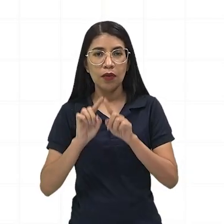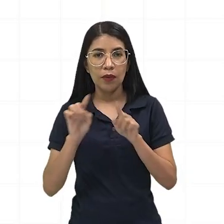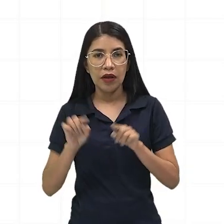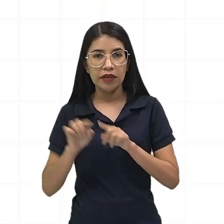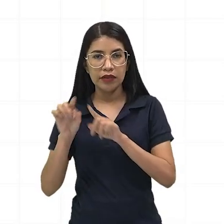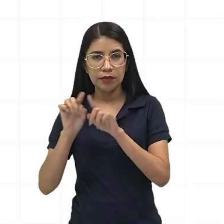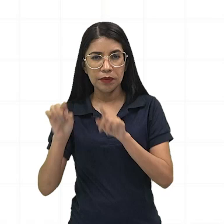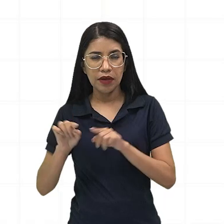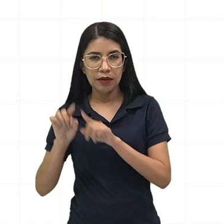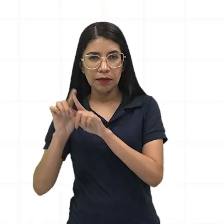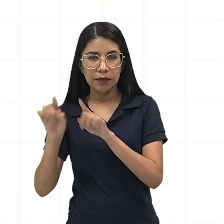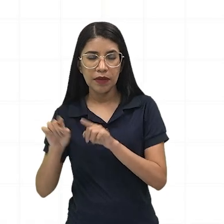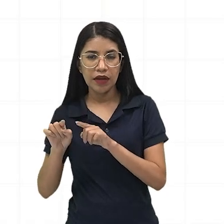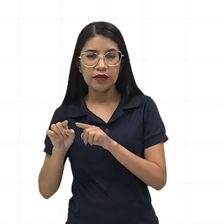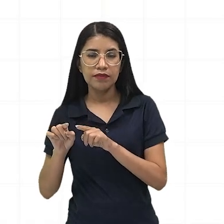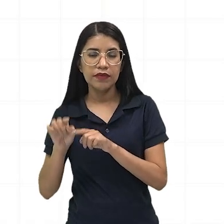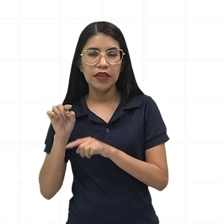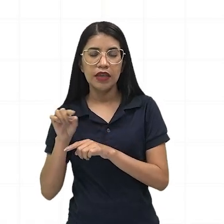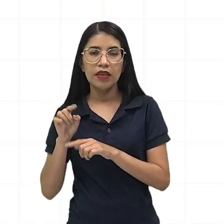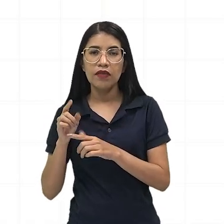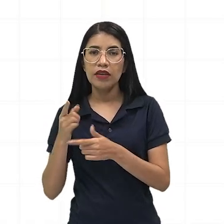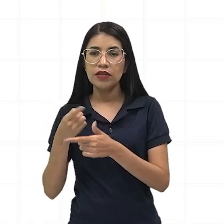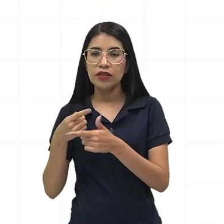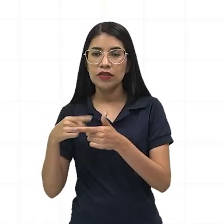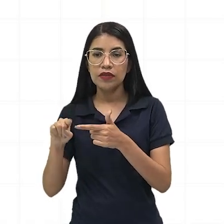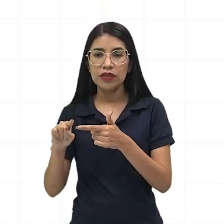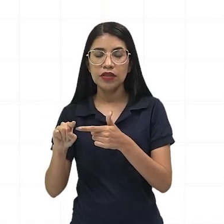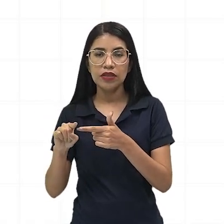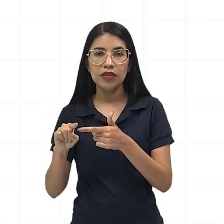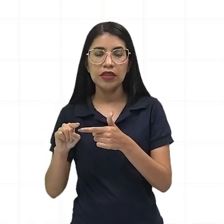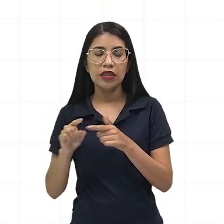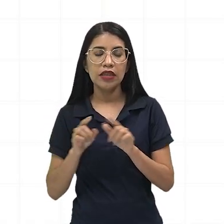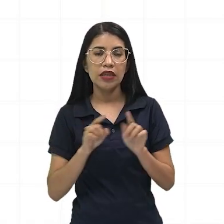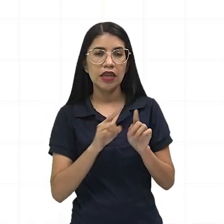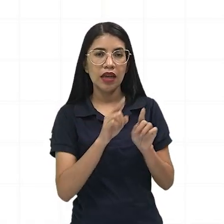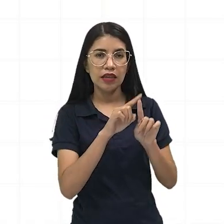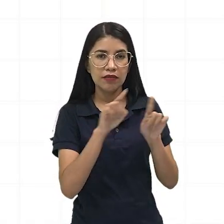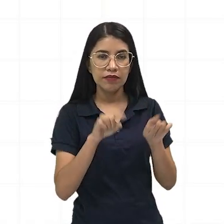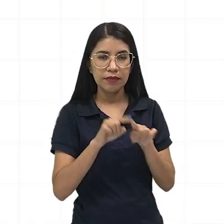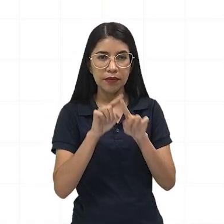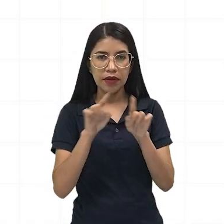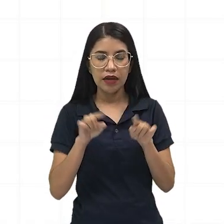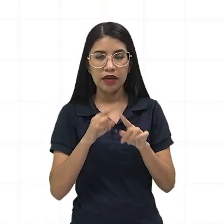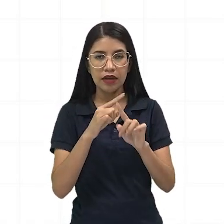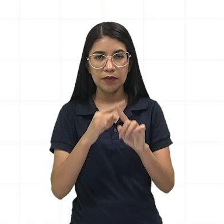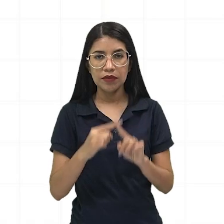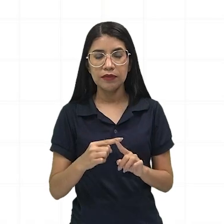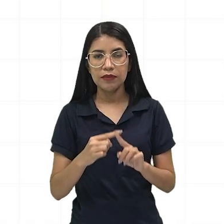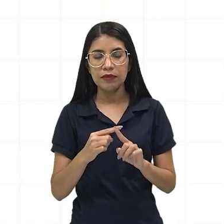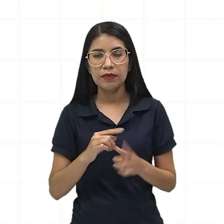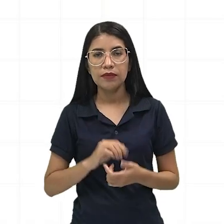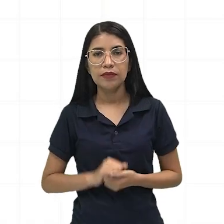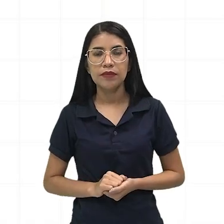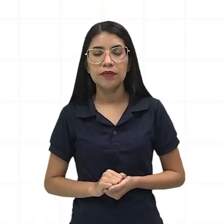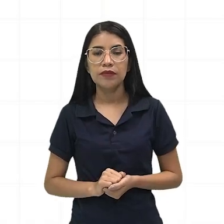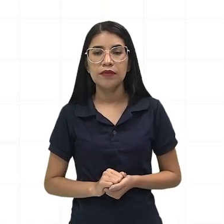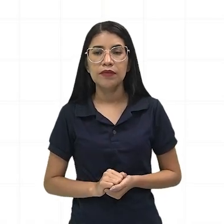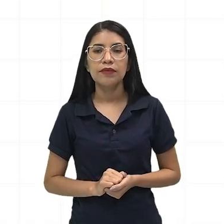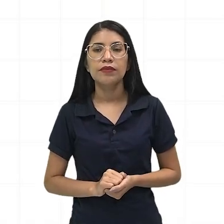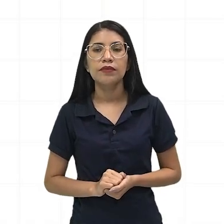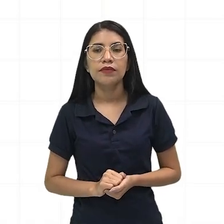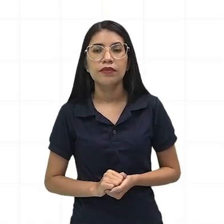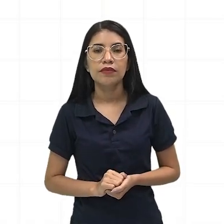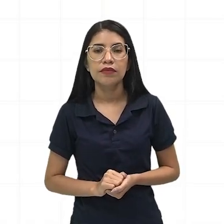ó, aqui multiplica para 10 e para cá divide por 10, né? Então, nós temos aqui